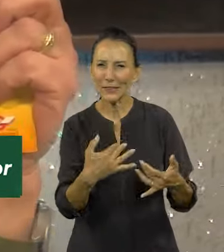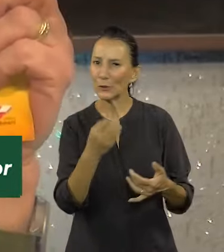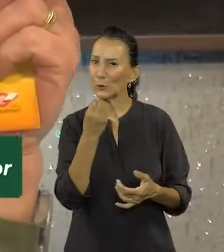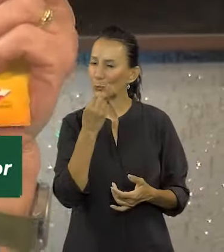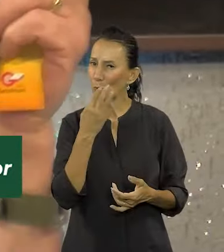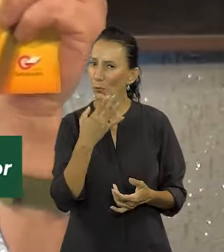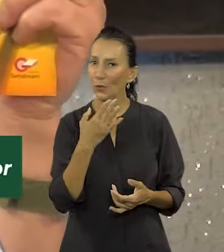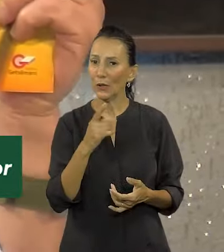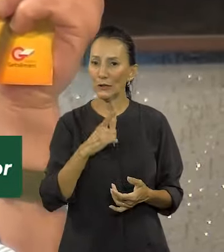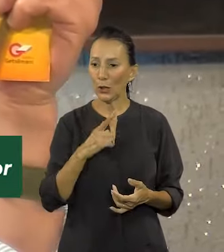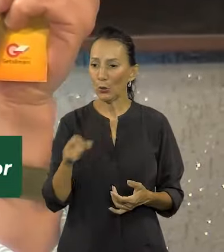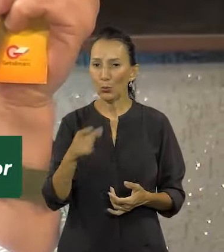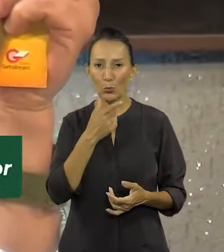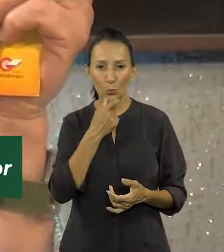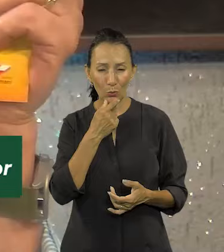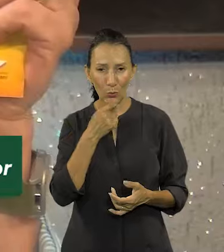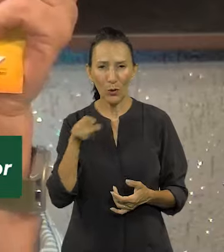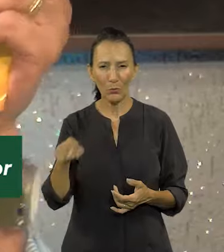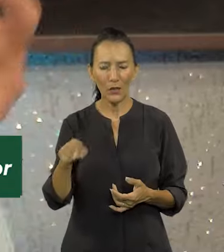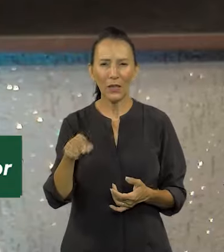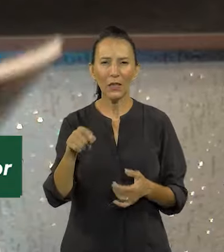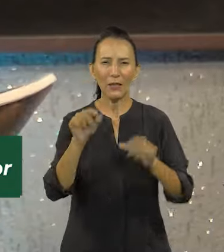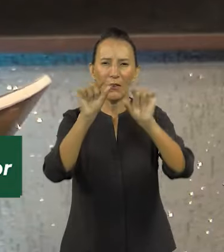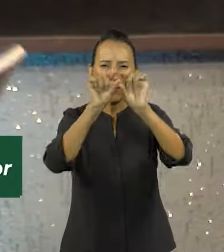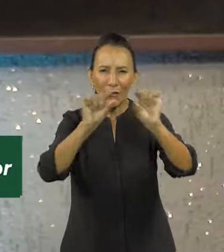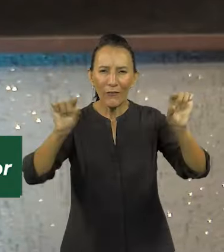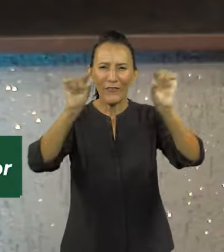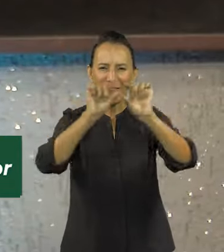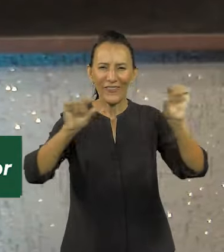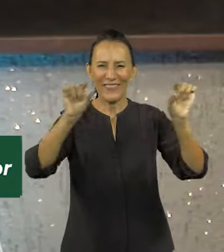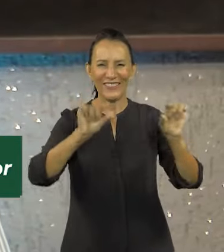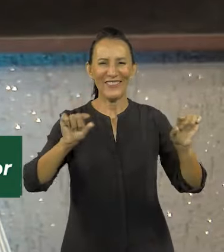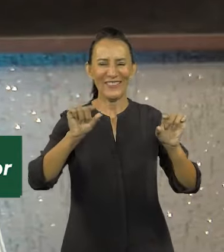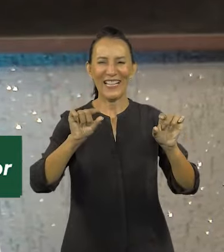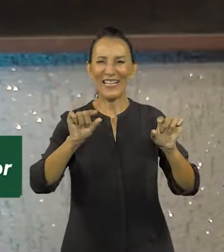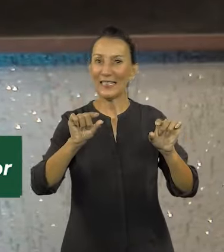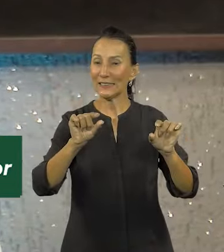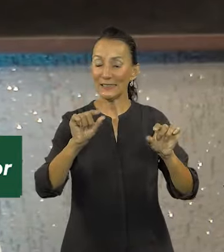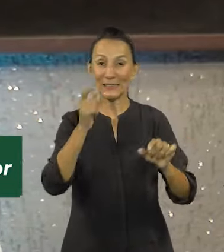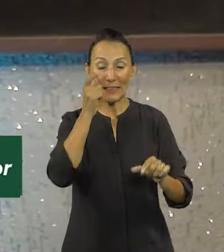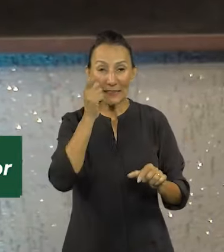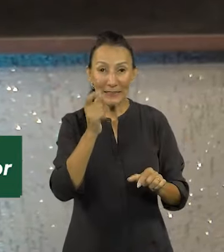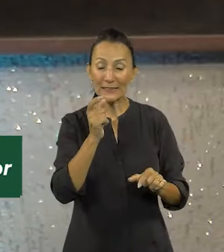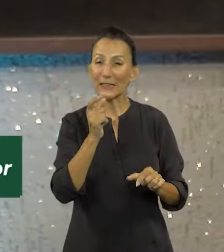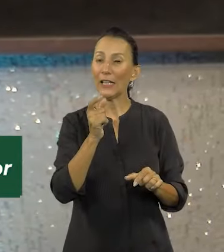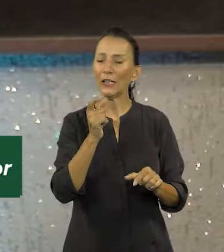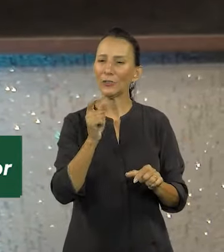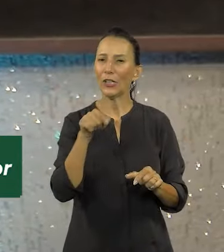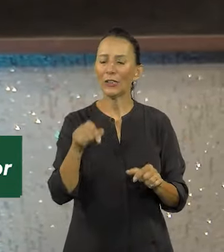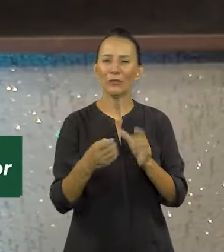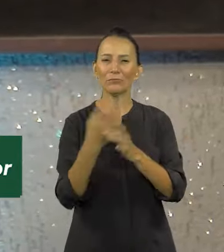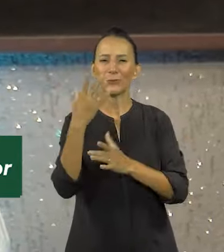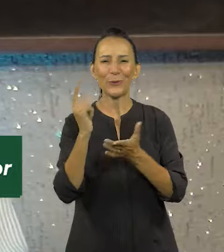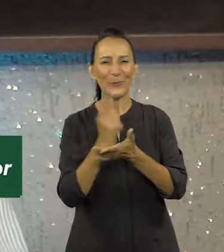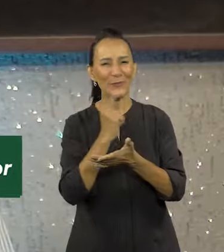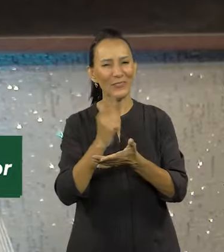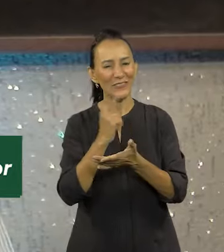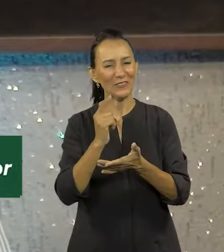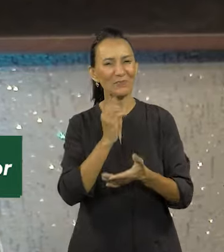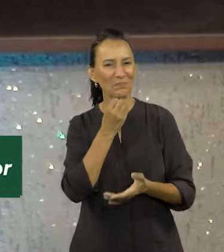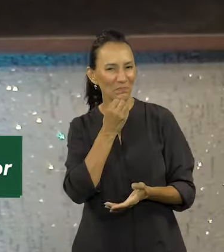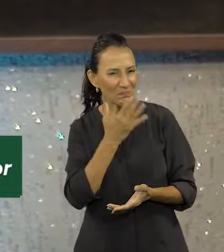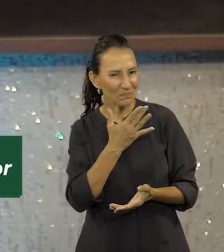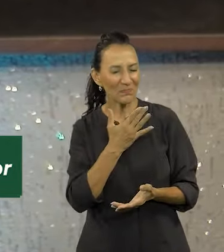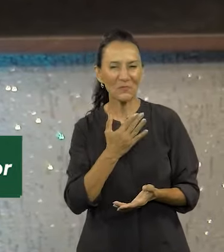muitas frases ditas no púlpito da igreja isso aqui ficou muito bom esse livro aqui coisa assim muito Olha o